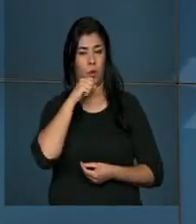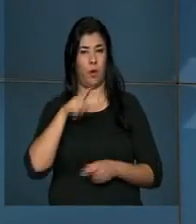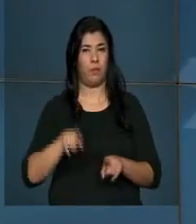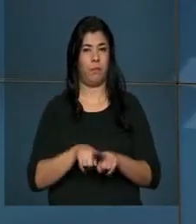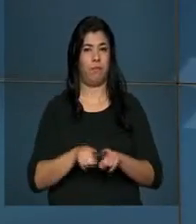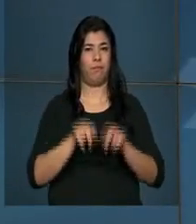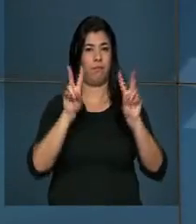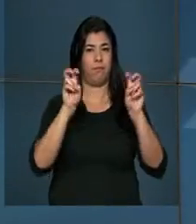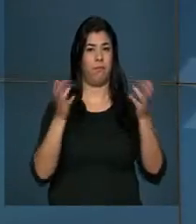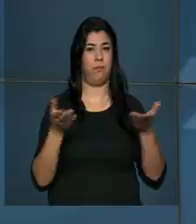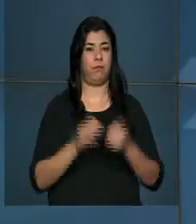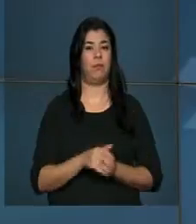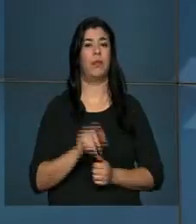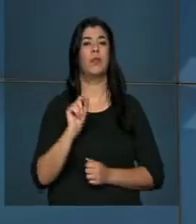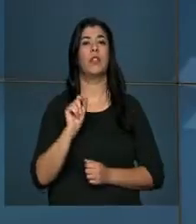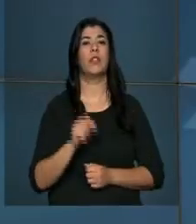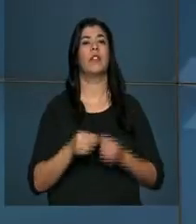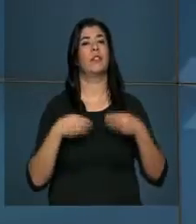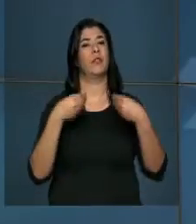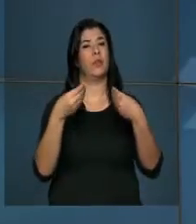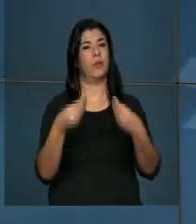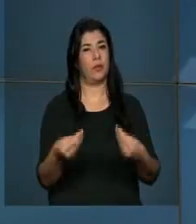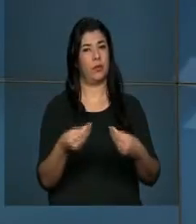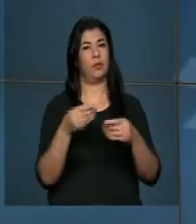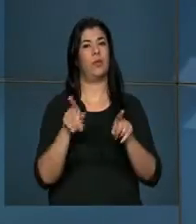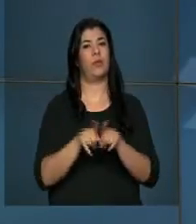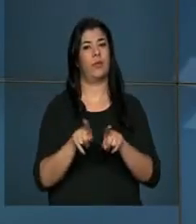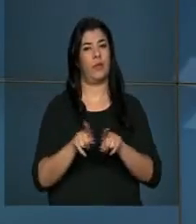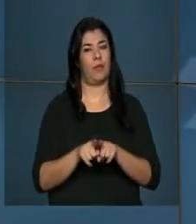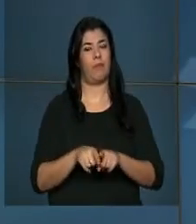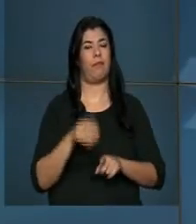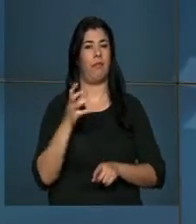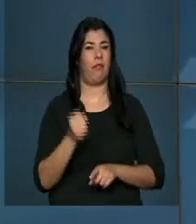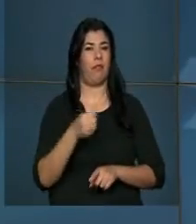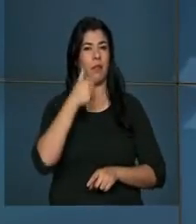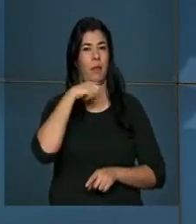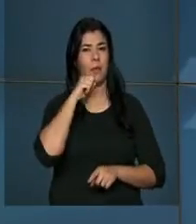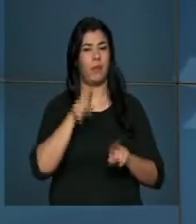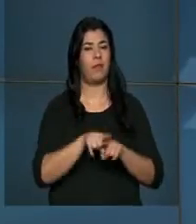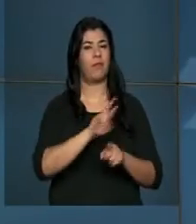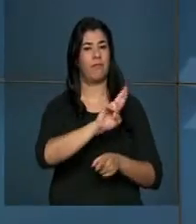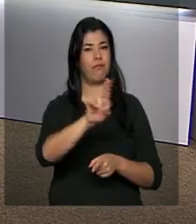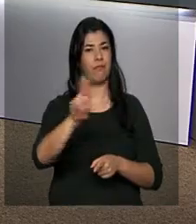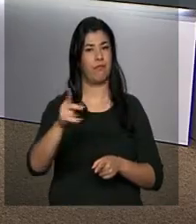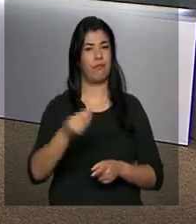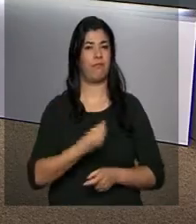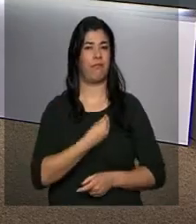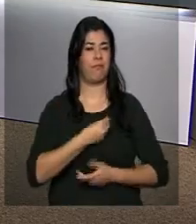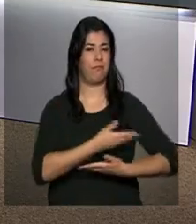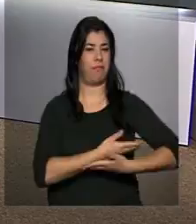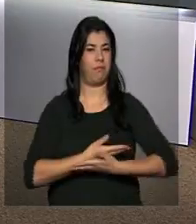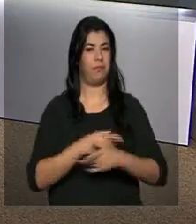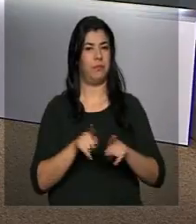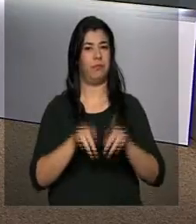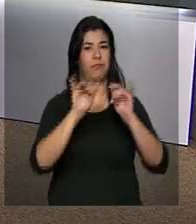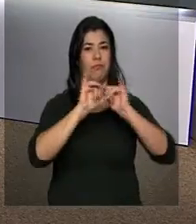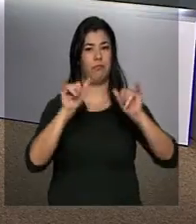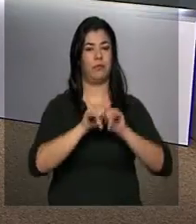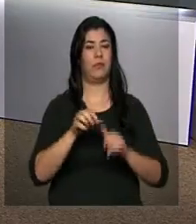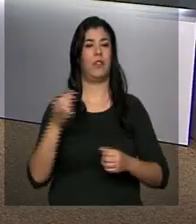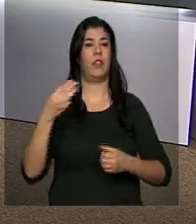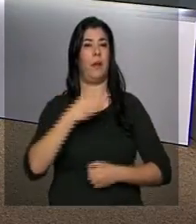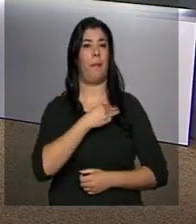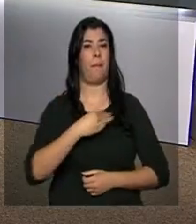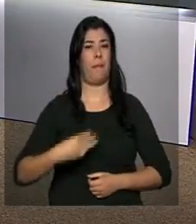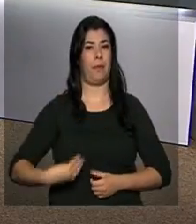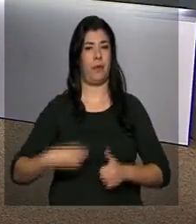tema este ano é Seja doadora de leite materno e faça a diferença na vida de muitas crianças. A campanha será divulgada pela ministra